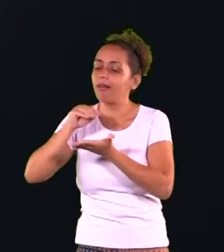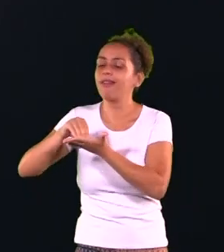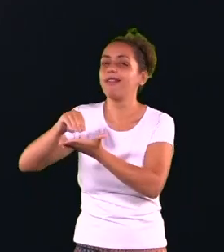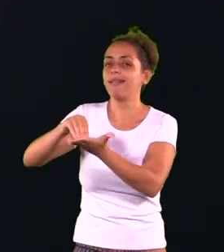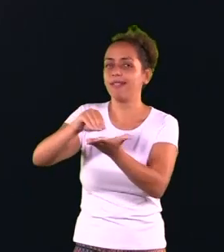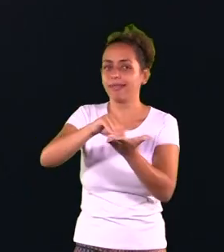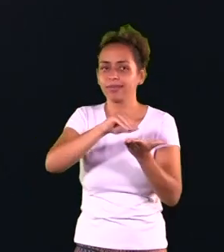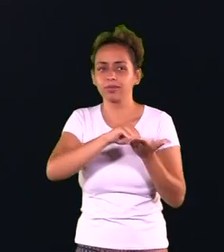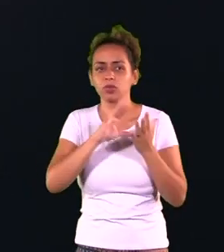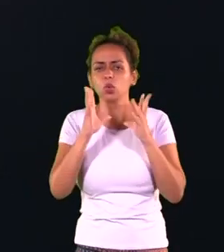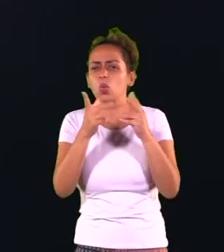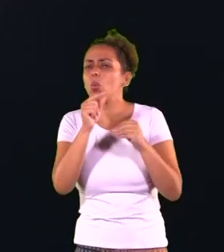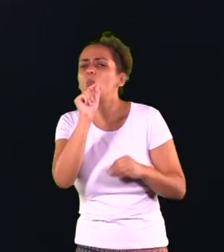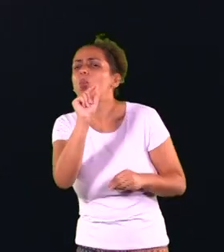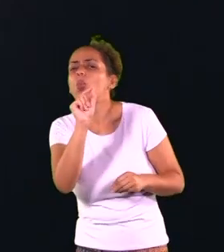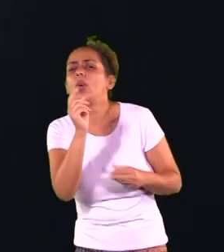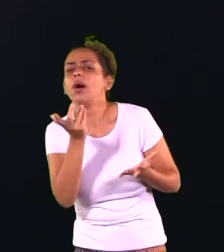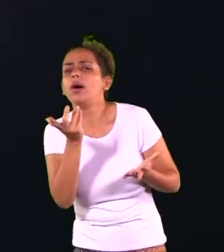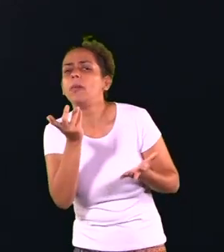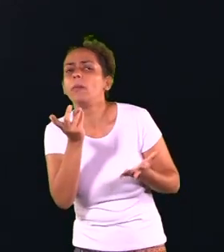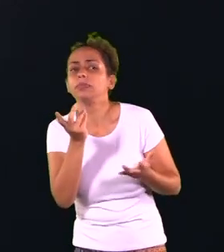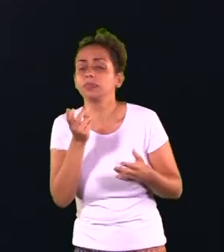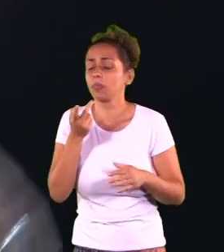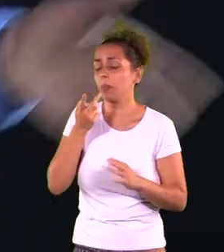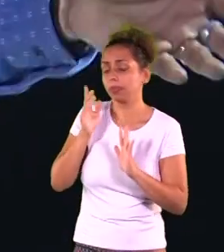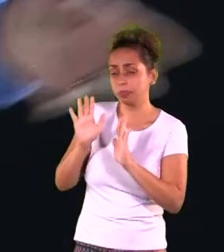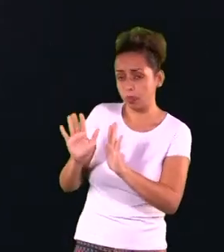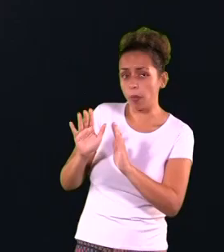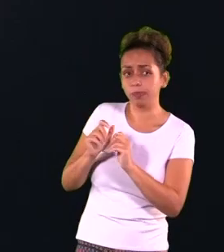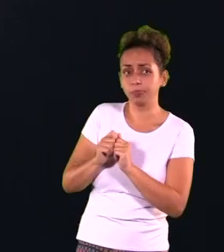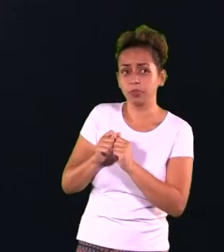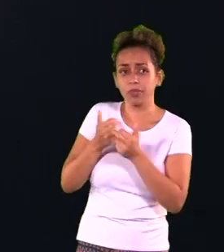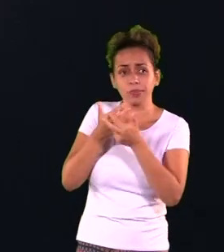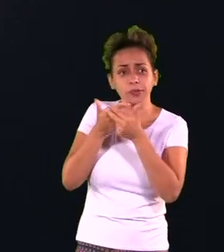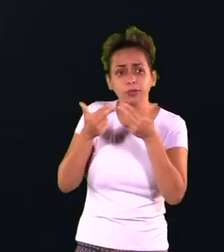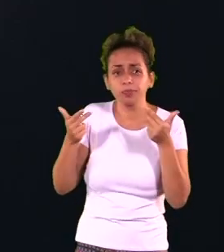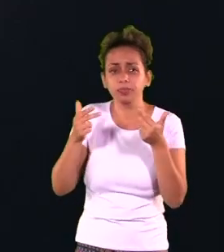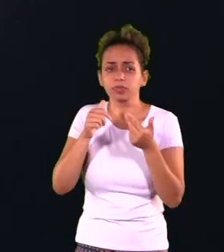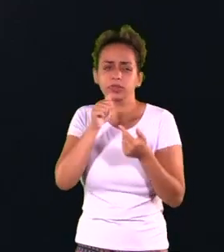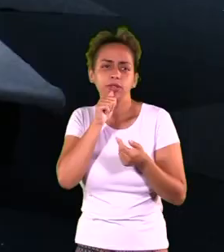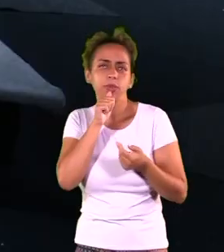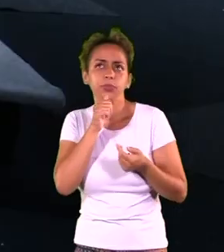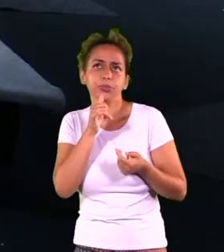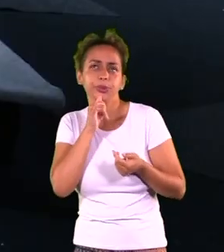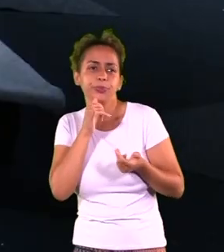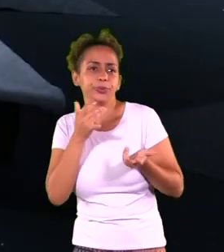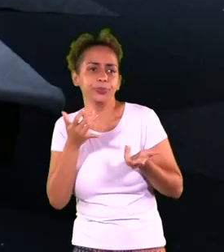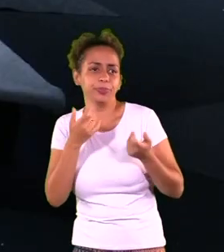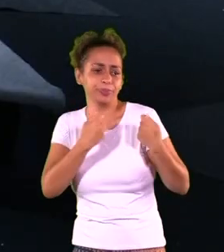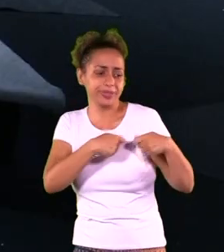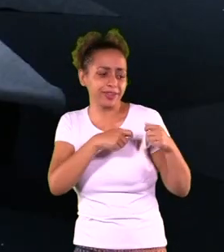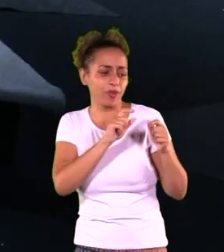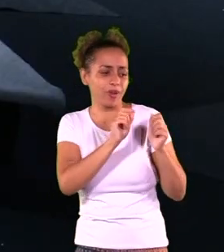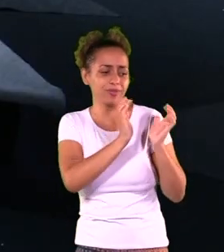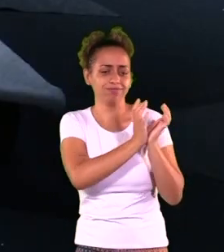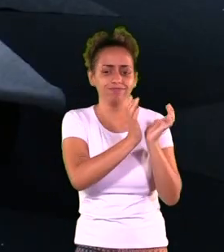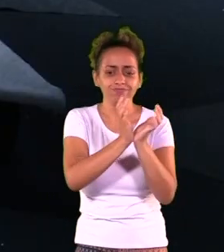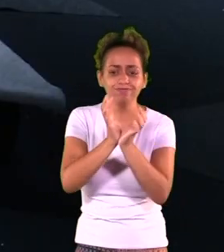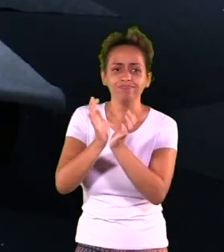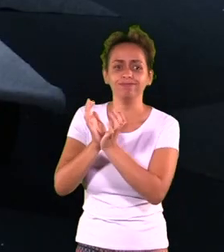ela falou Ela tem coisas que são coletivas Rude como a gente tá conversando aqui e eu deixo